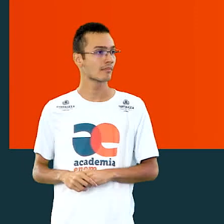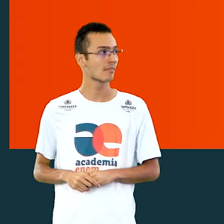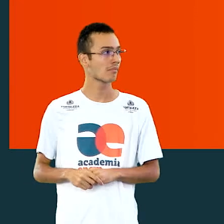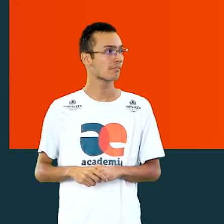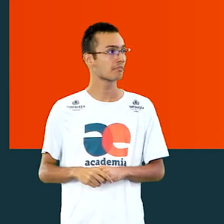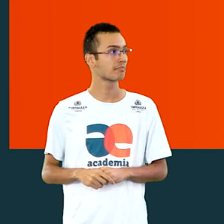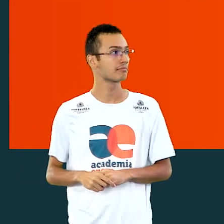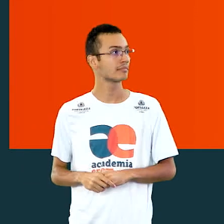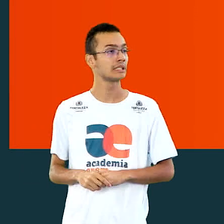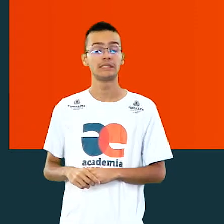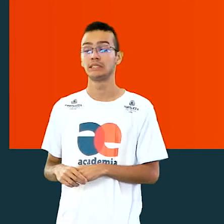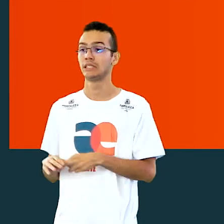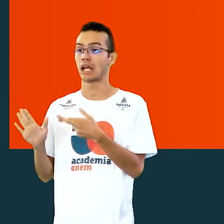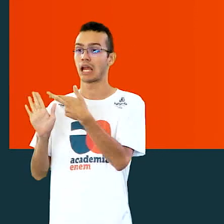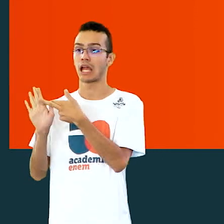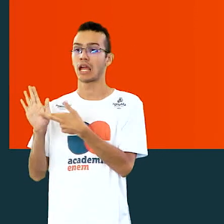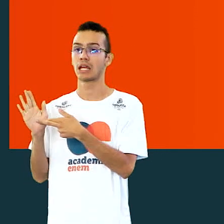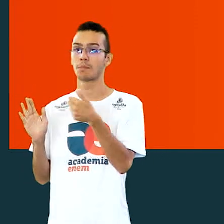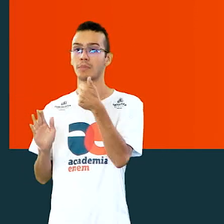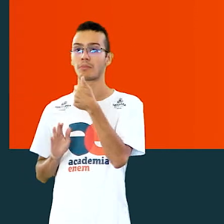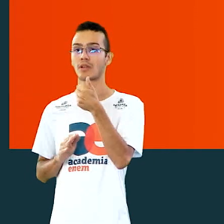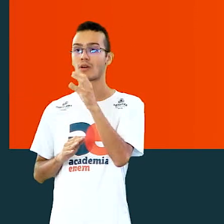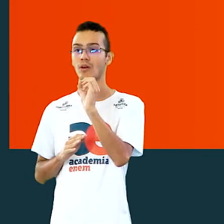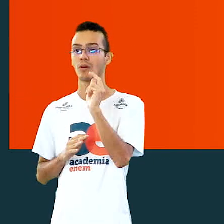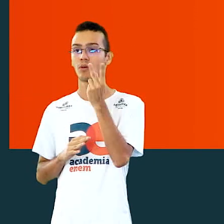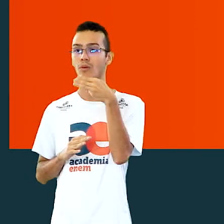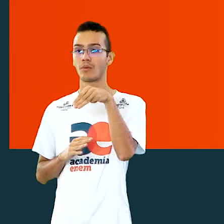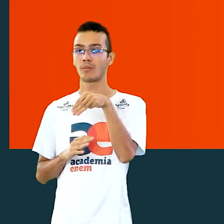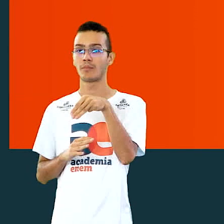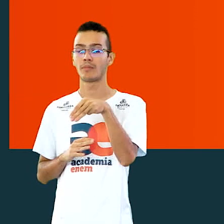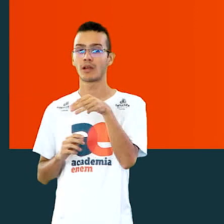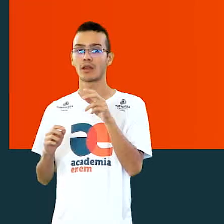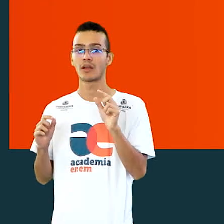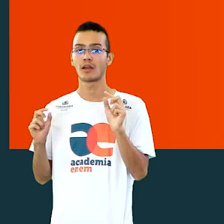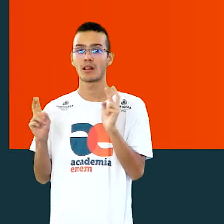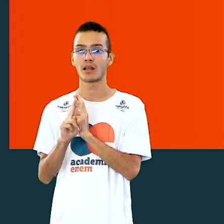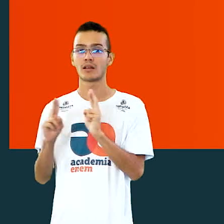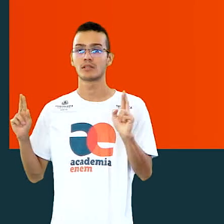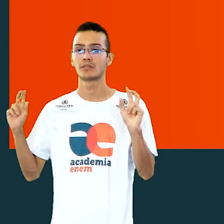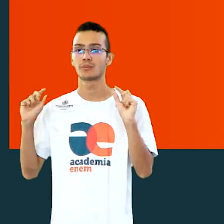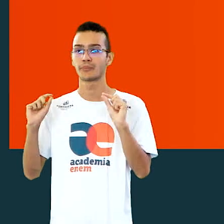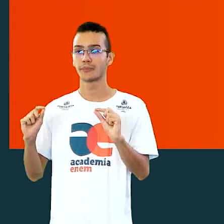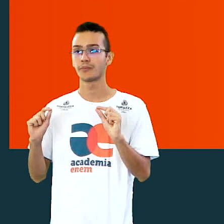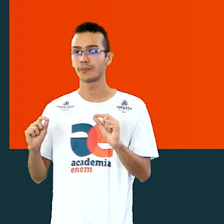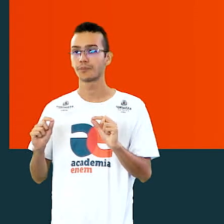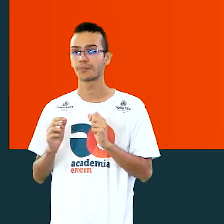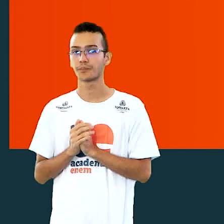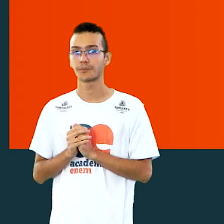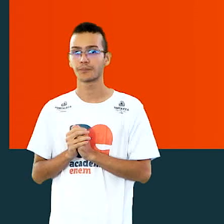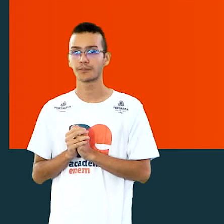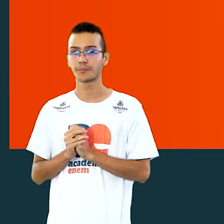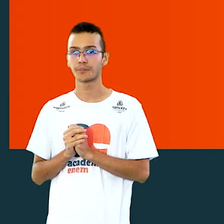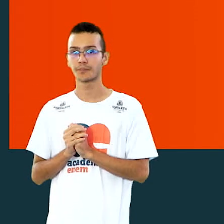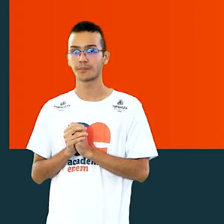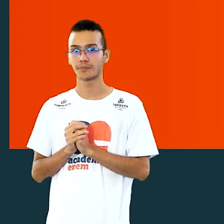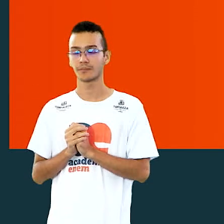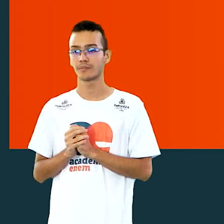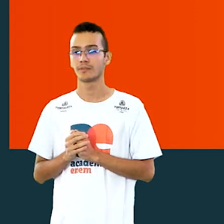A primeira lei de Ohm, ela está relacionada a uma grandeza que você se